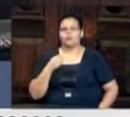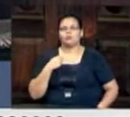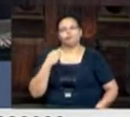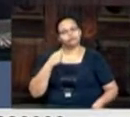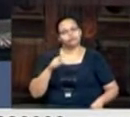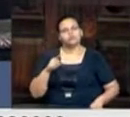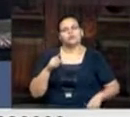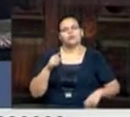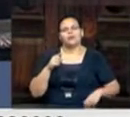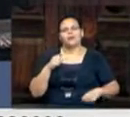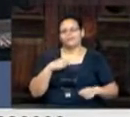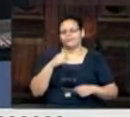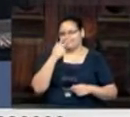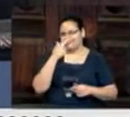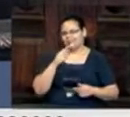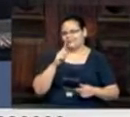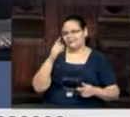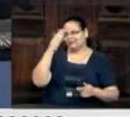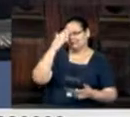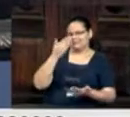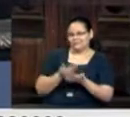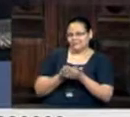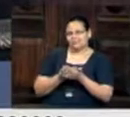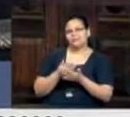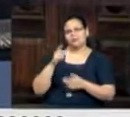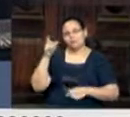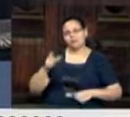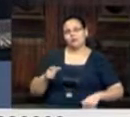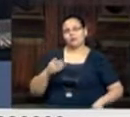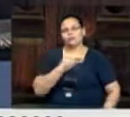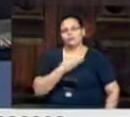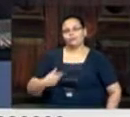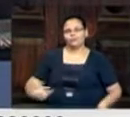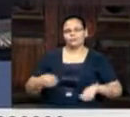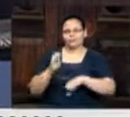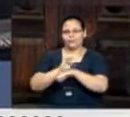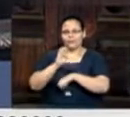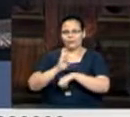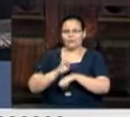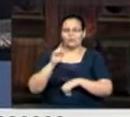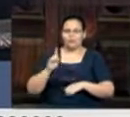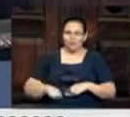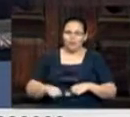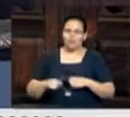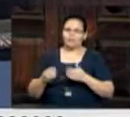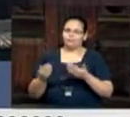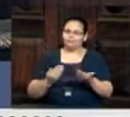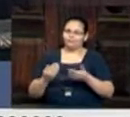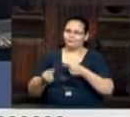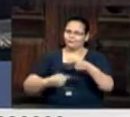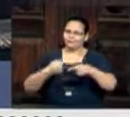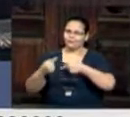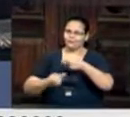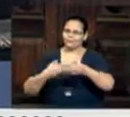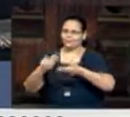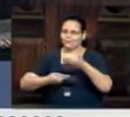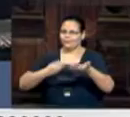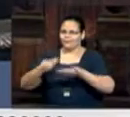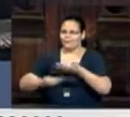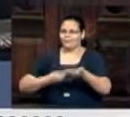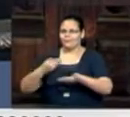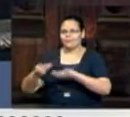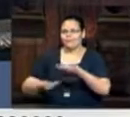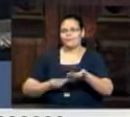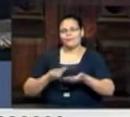onda de descrédito que já atingiu o governo do Estado. Nós estamos fazendo um papel mediador, e a própria Defensoria também, o defensor manifestou